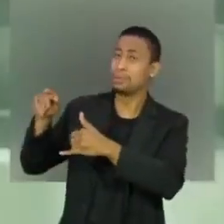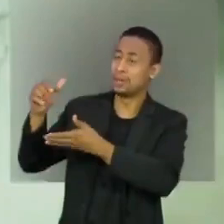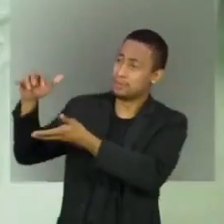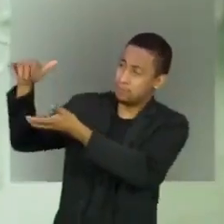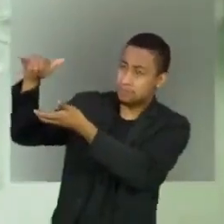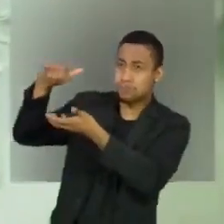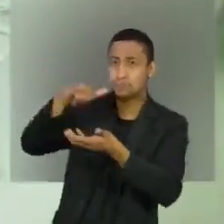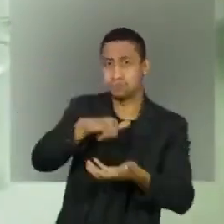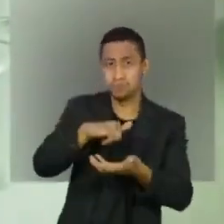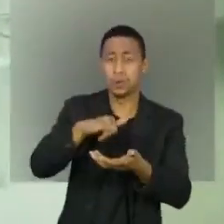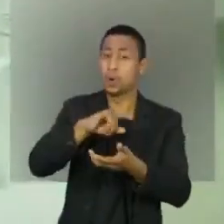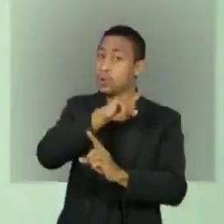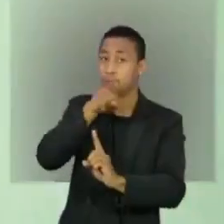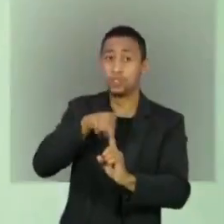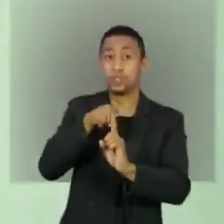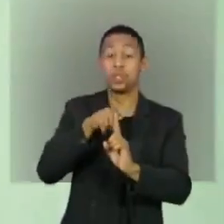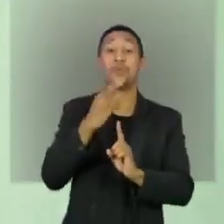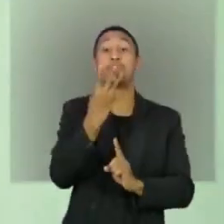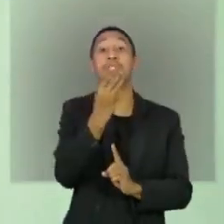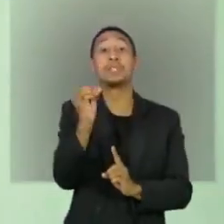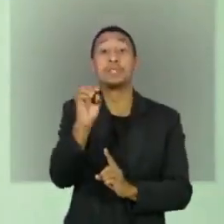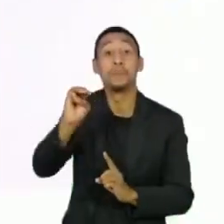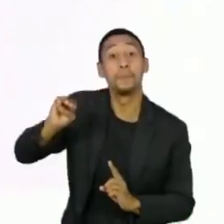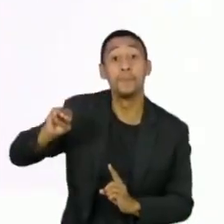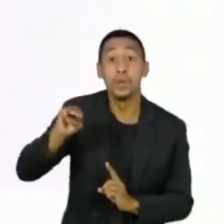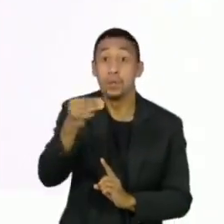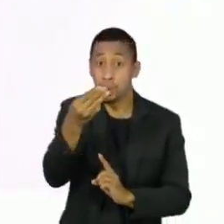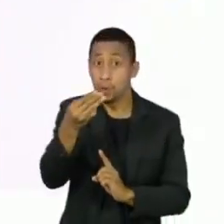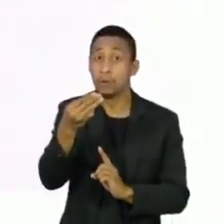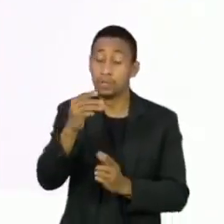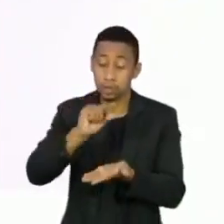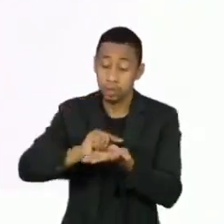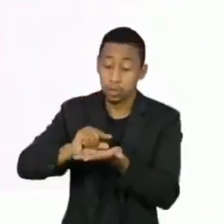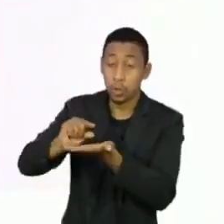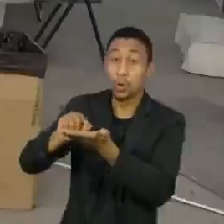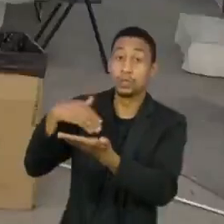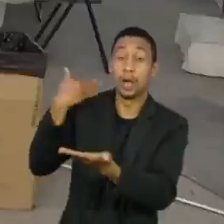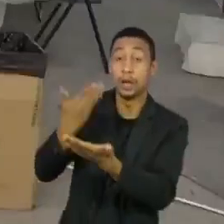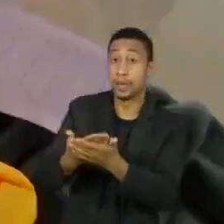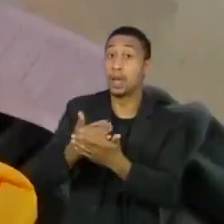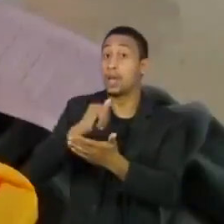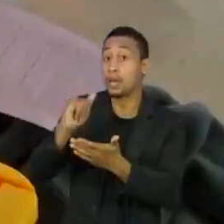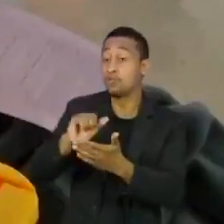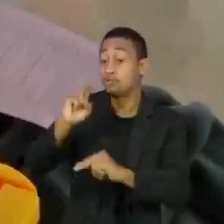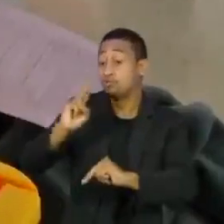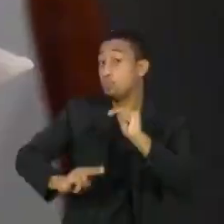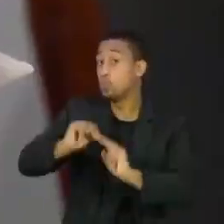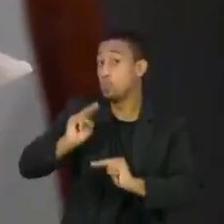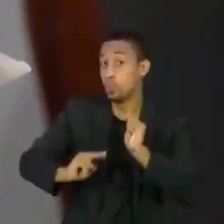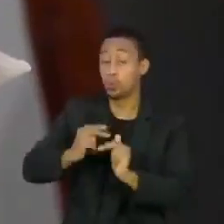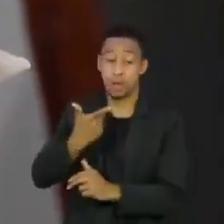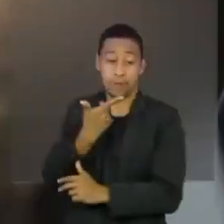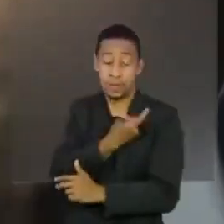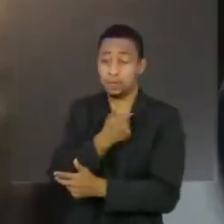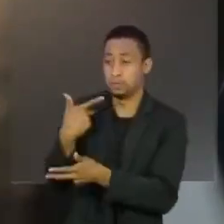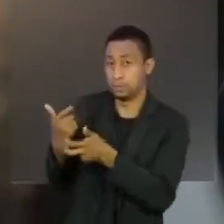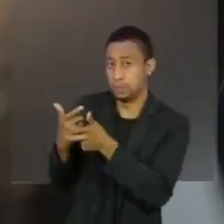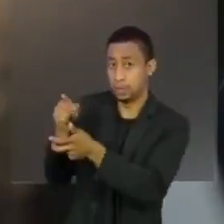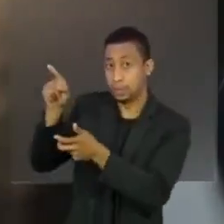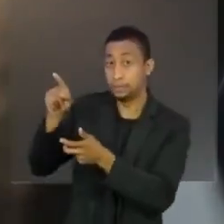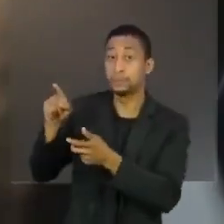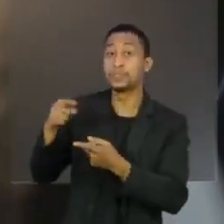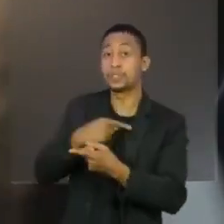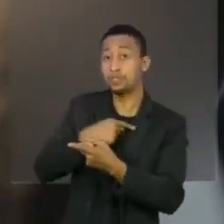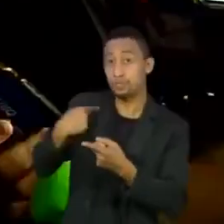conseguir 30 milhões de doses ainda neste primeiro semestre a vacina já é usada por exemplo na própria China nos Emirados Árabes